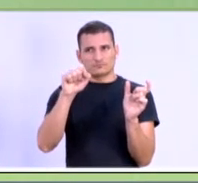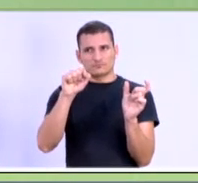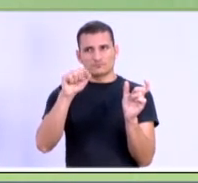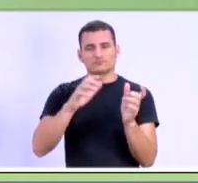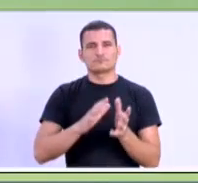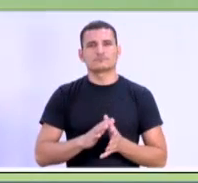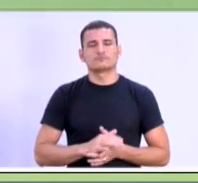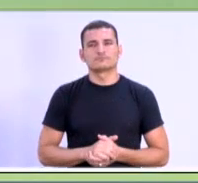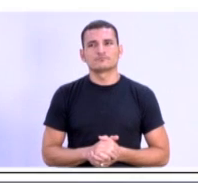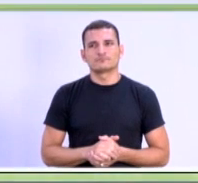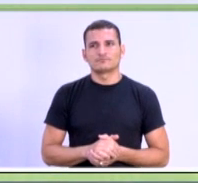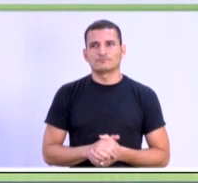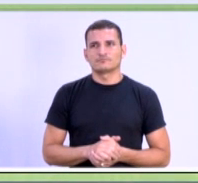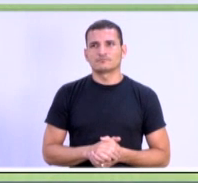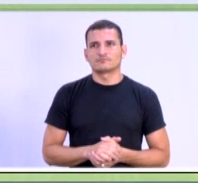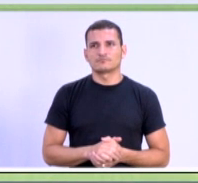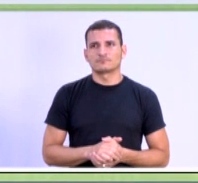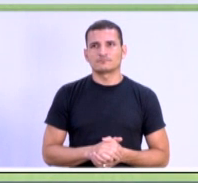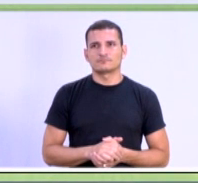aqui.